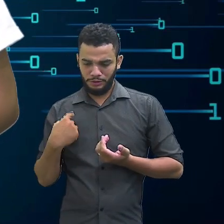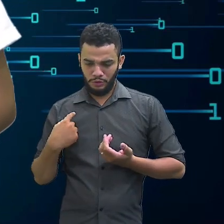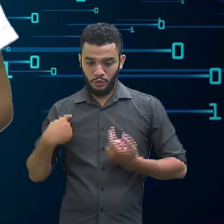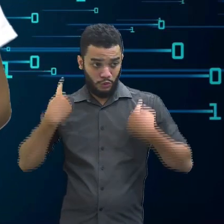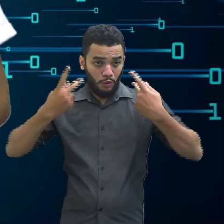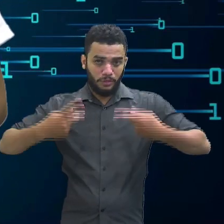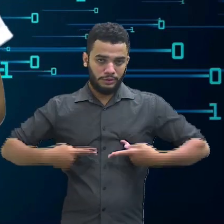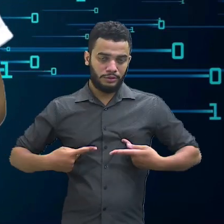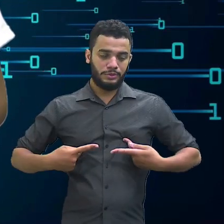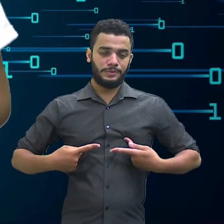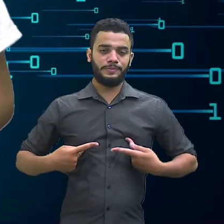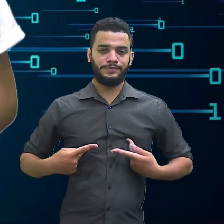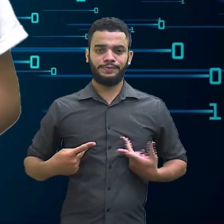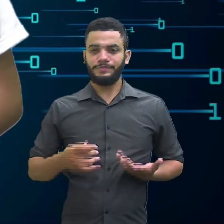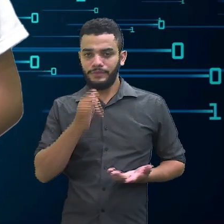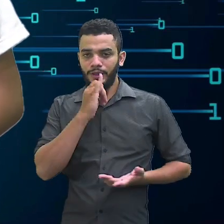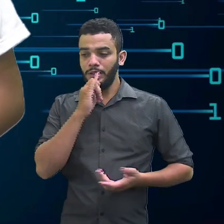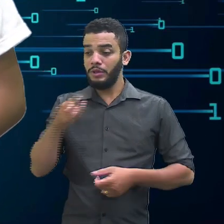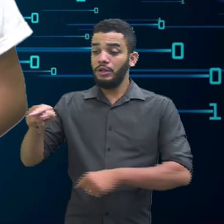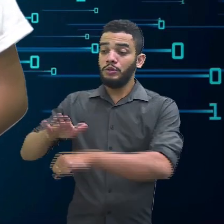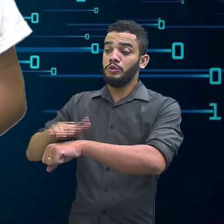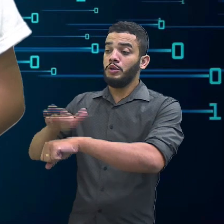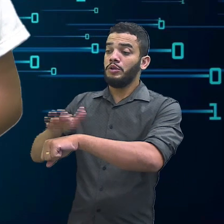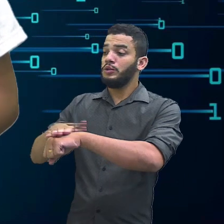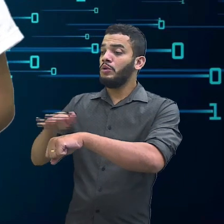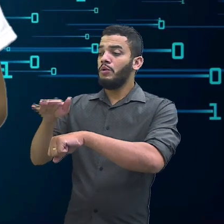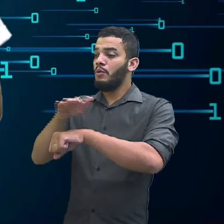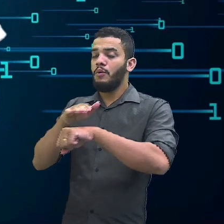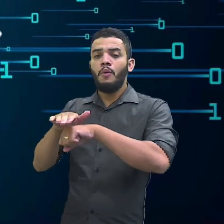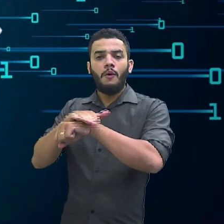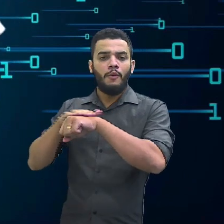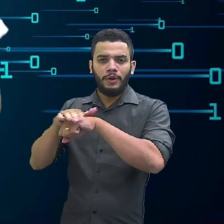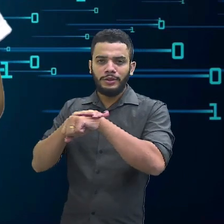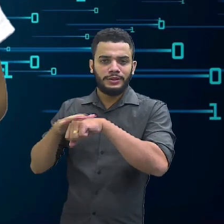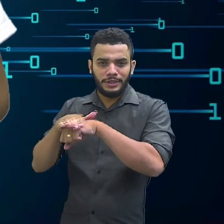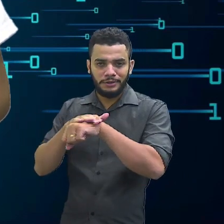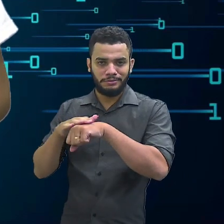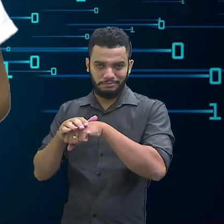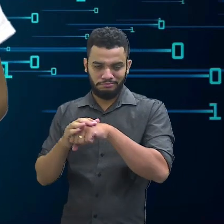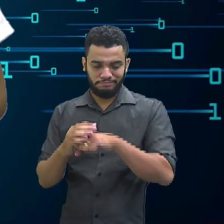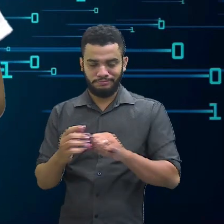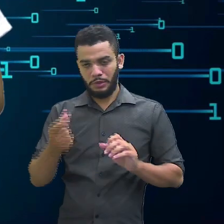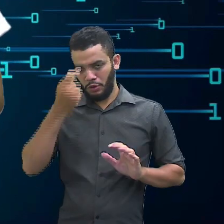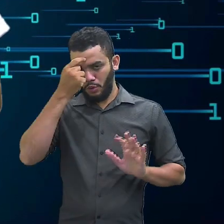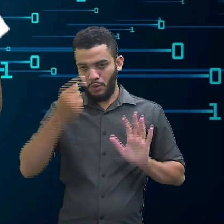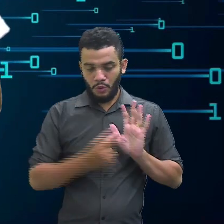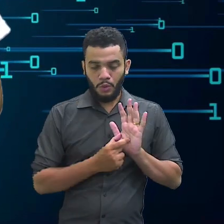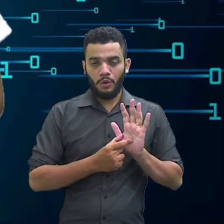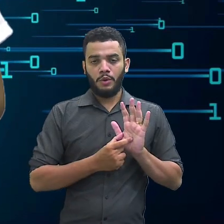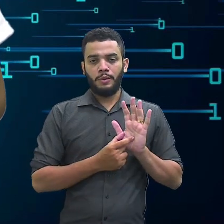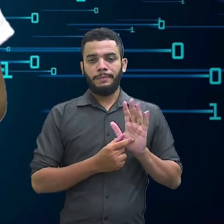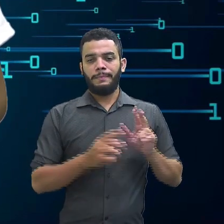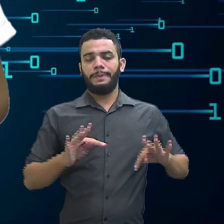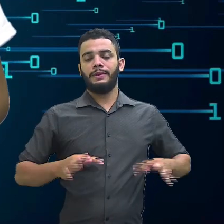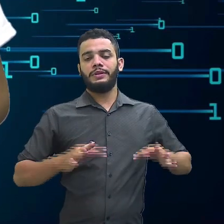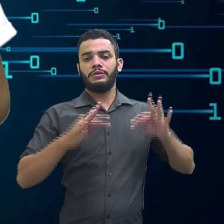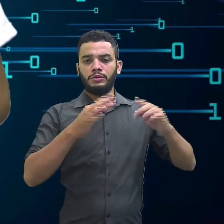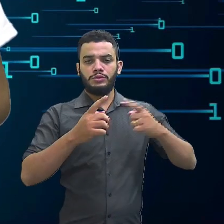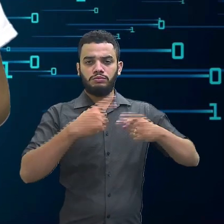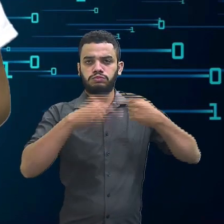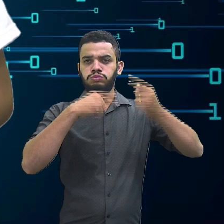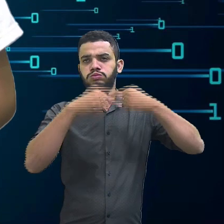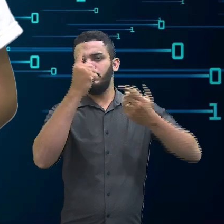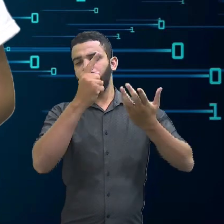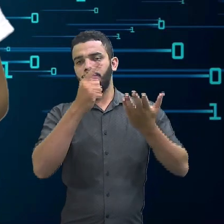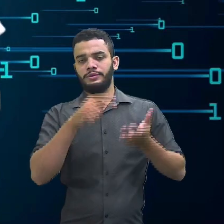precisar que alguém o diga o que fazer o tempo todo. É muito legal, não é? A inteligência artificial é um tipo de tecnologia que permite